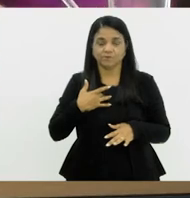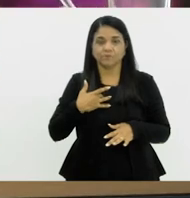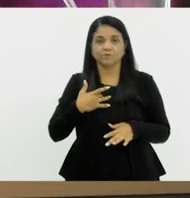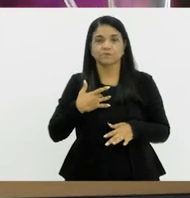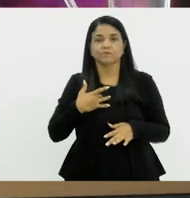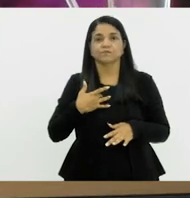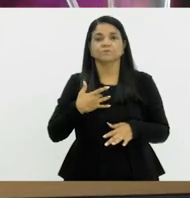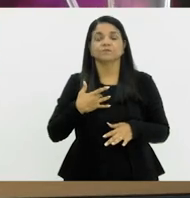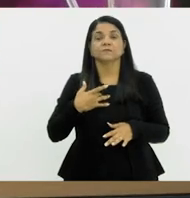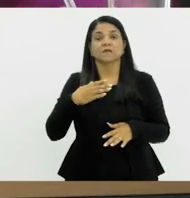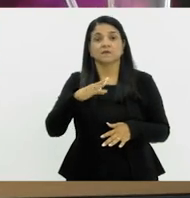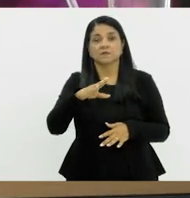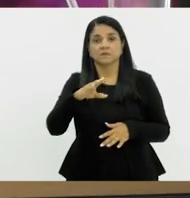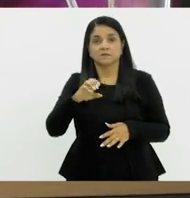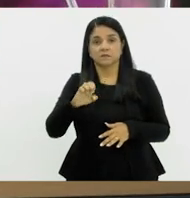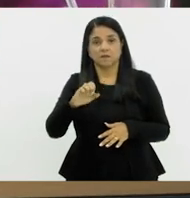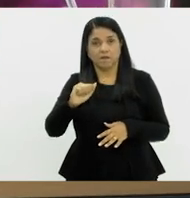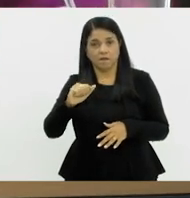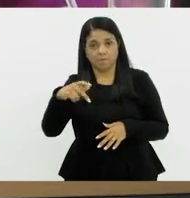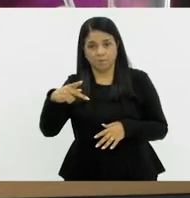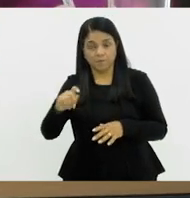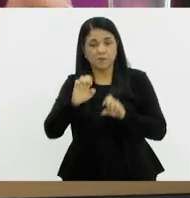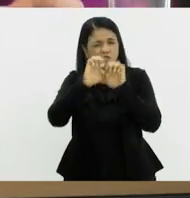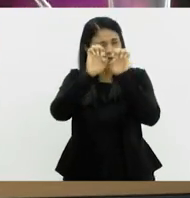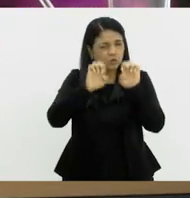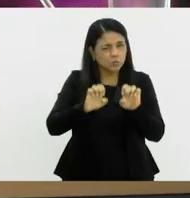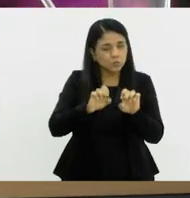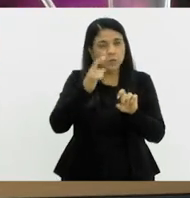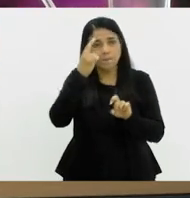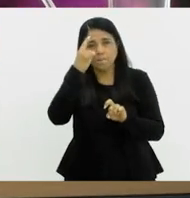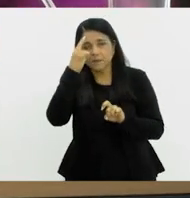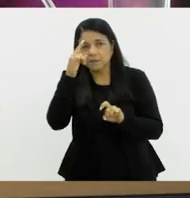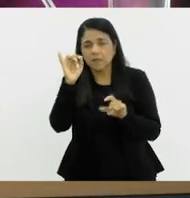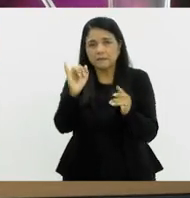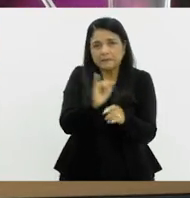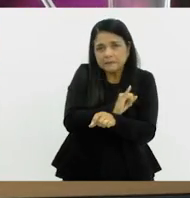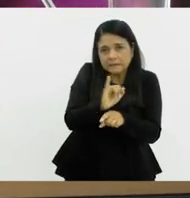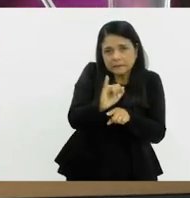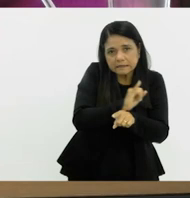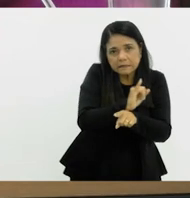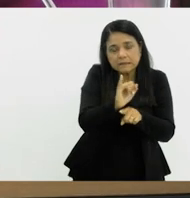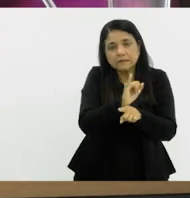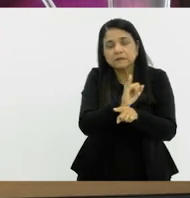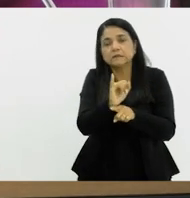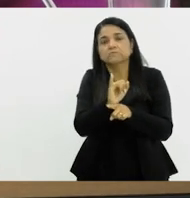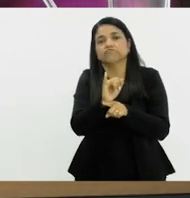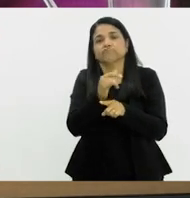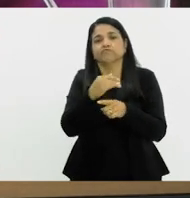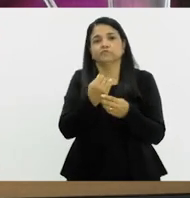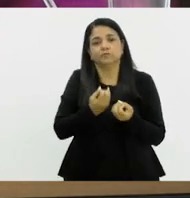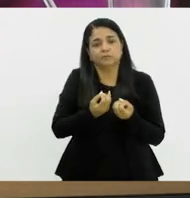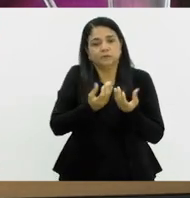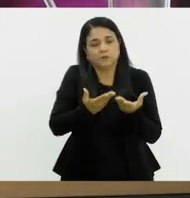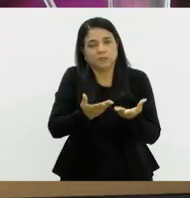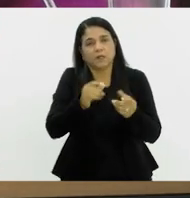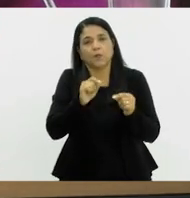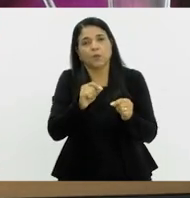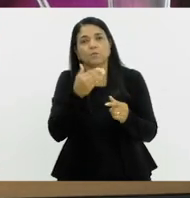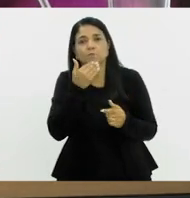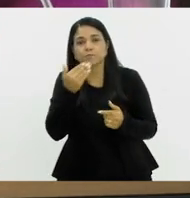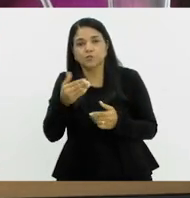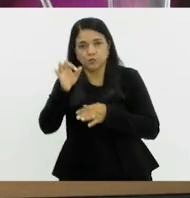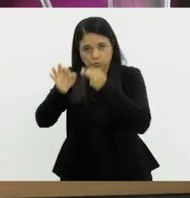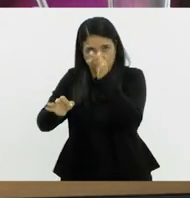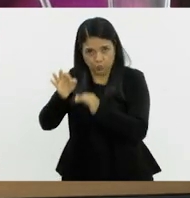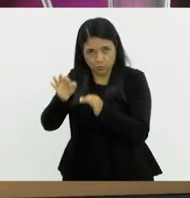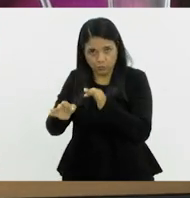da SEAP, para que essa estrutura fosse pensada da melhor forma possível em atender aquela demanda que estava estabelecida judicialmente.